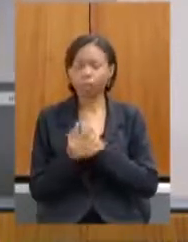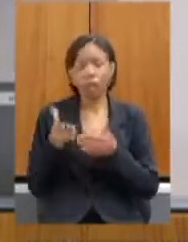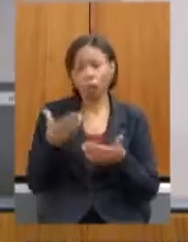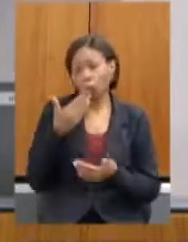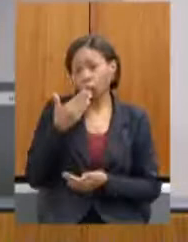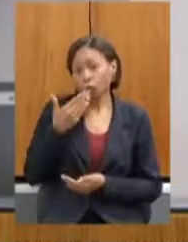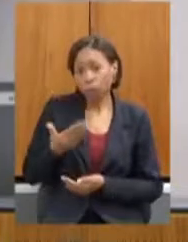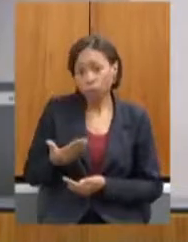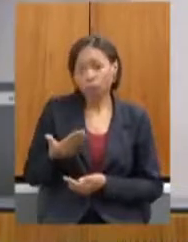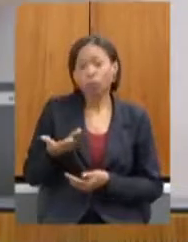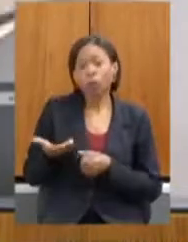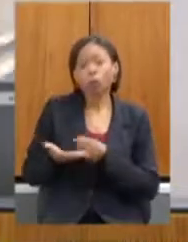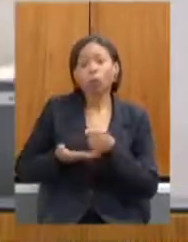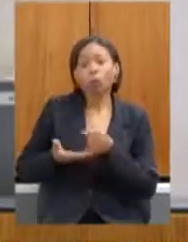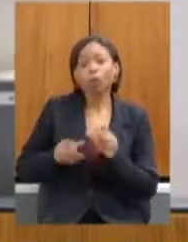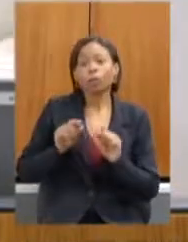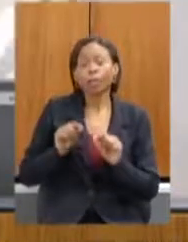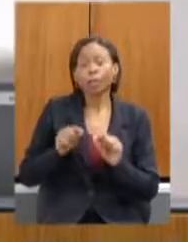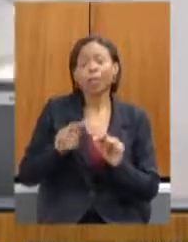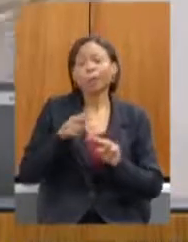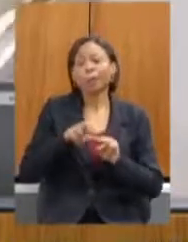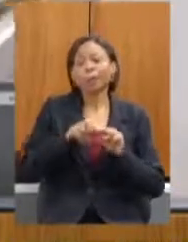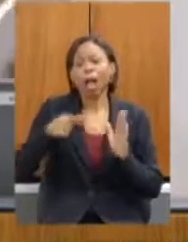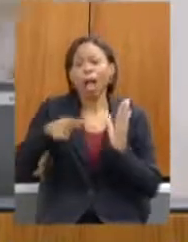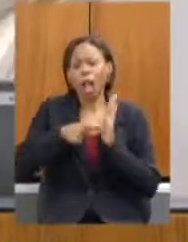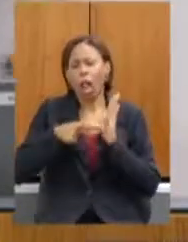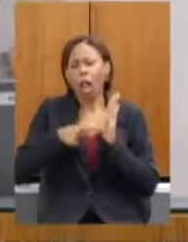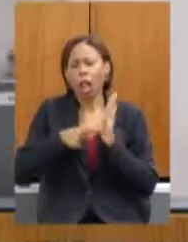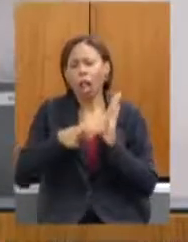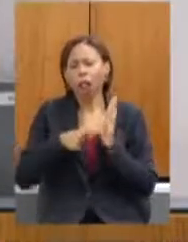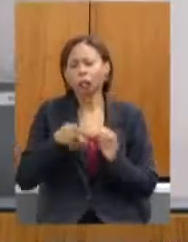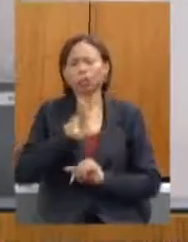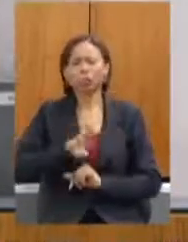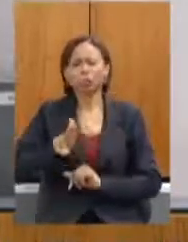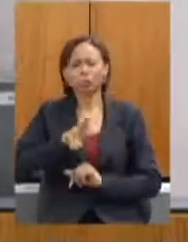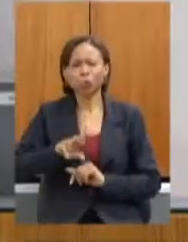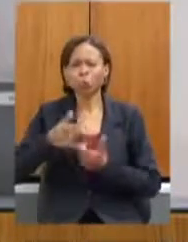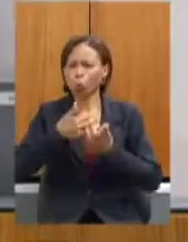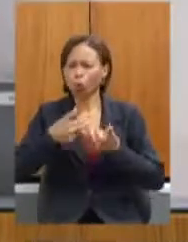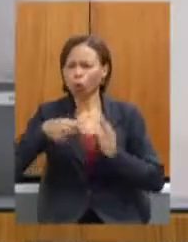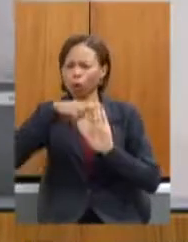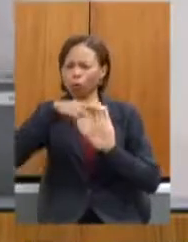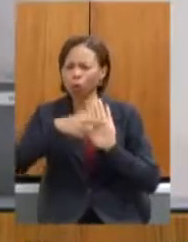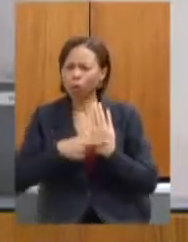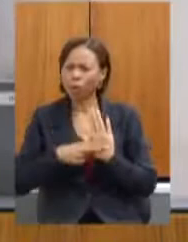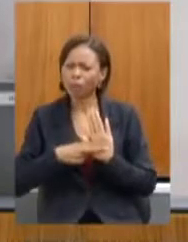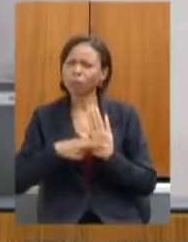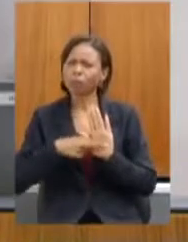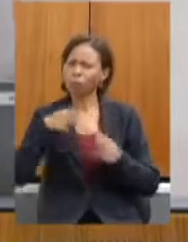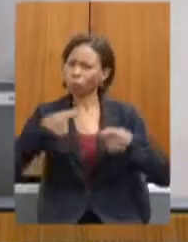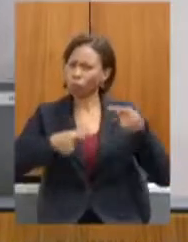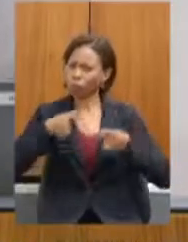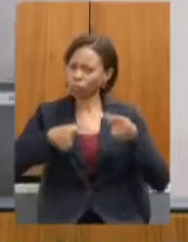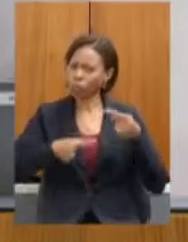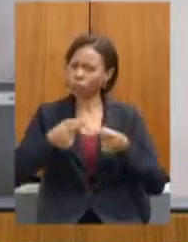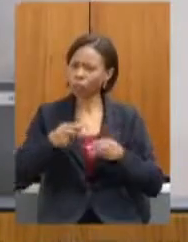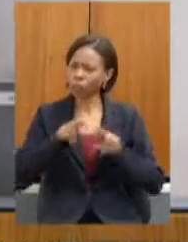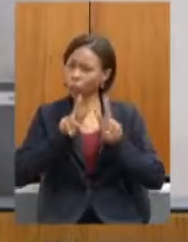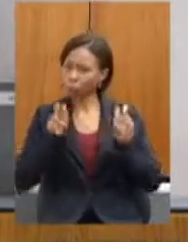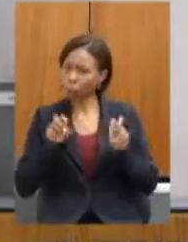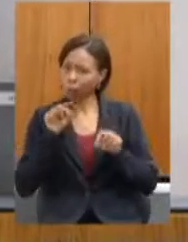solicitação tem por base no recebimento de denúncias sobre a utilização de critérios políticos na alocação desses recursos